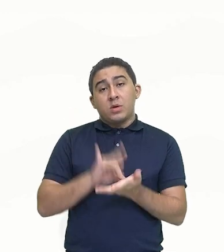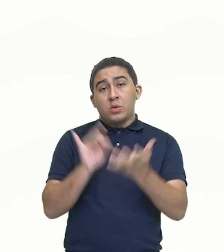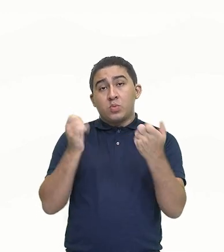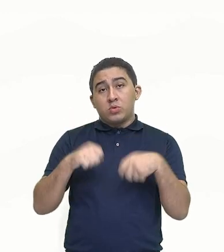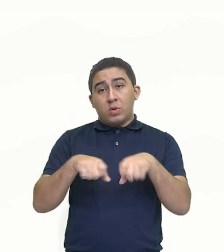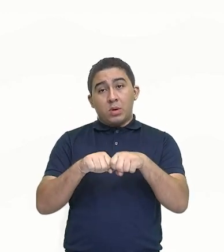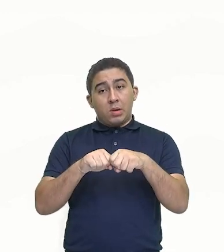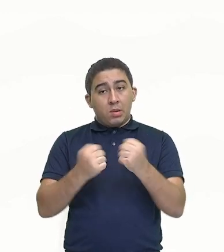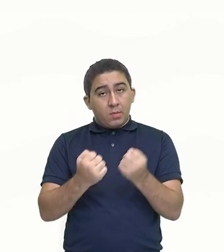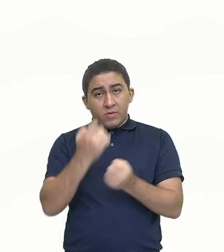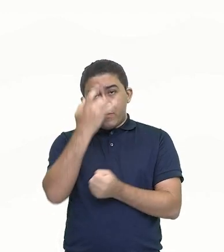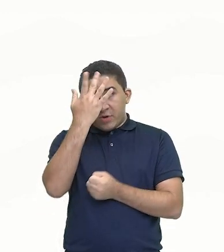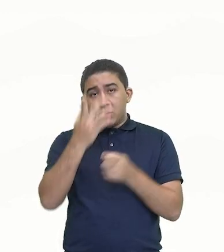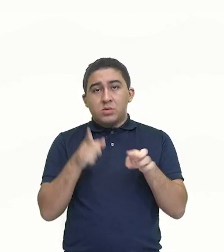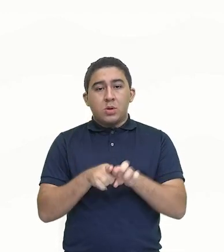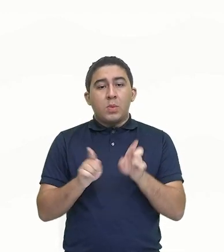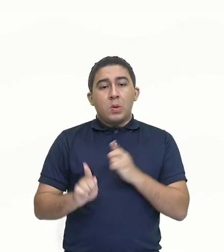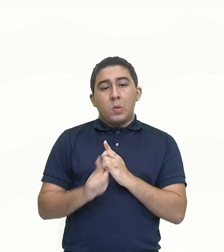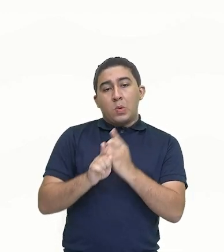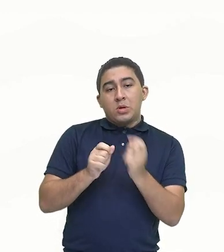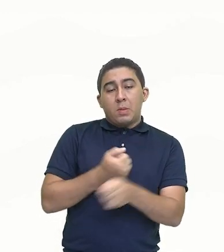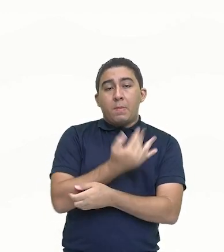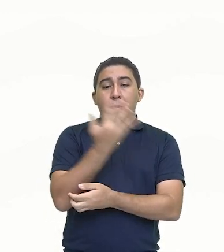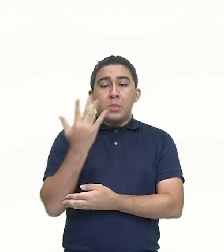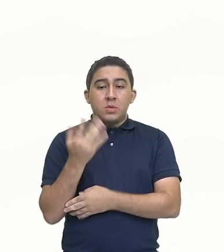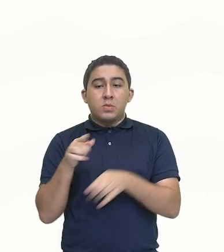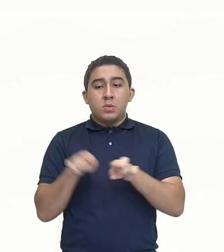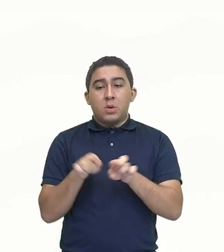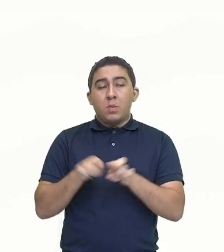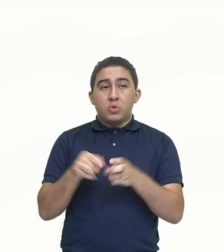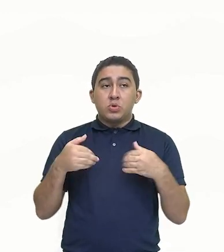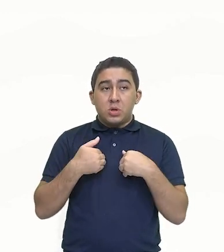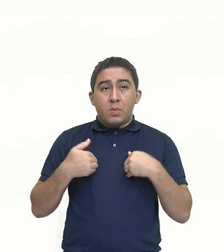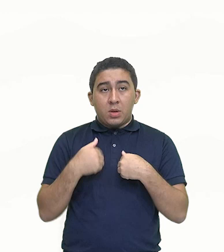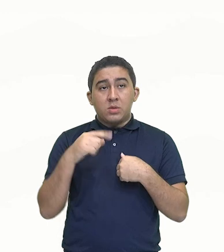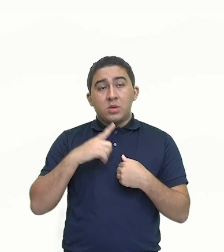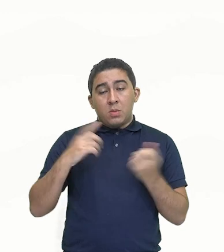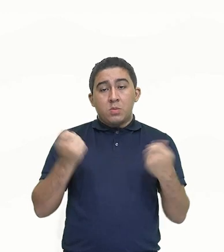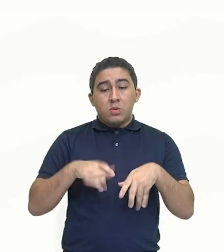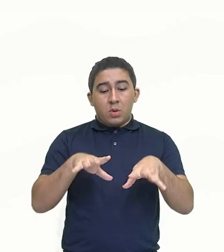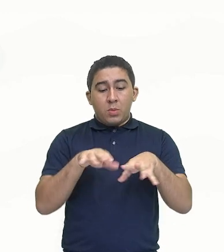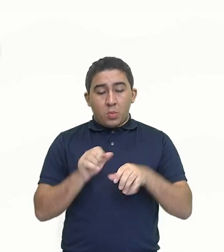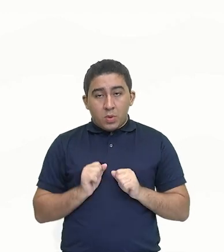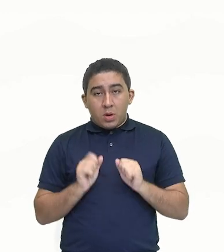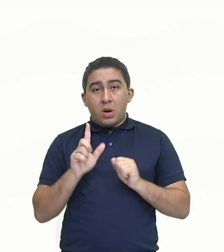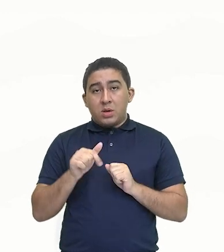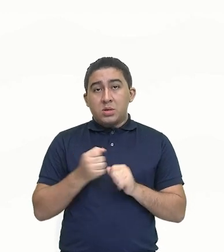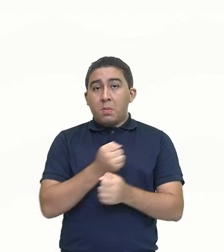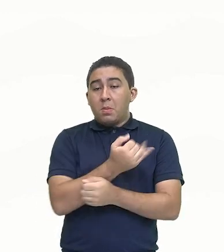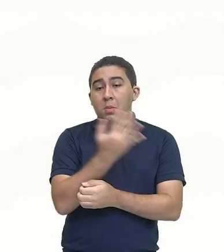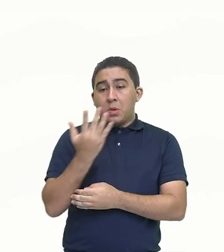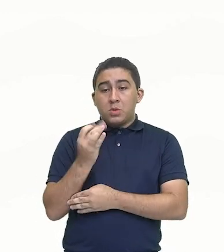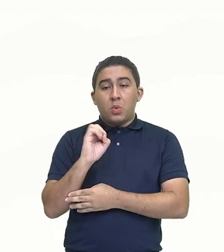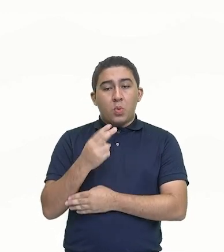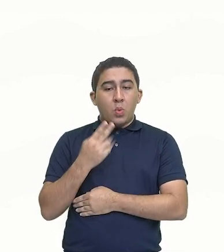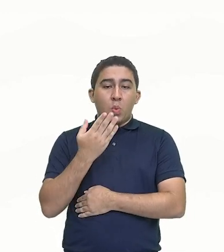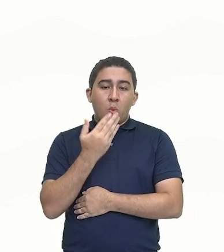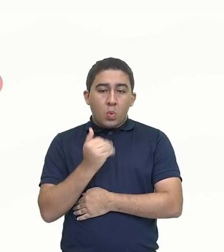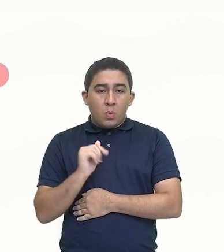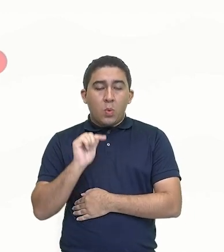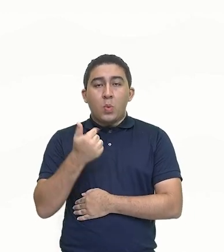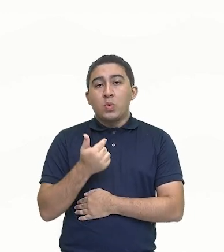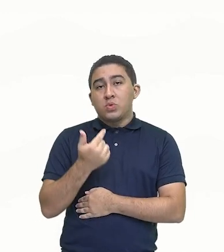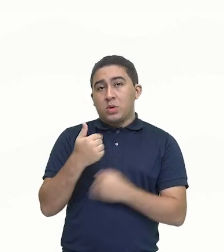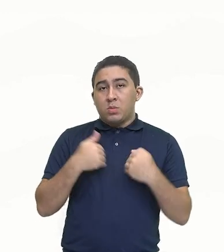que é encontrado tanto nas plantas também como nos animais. Os animais se apropriam das plantas ou consomem outros animais